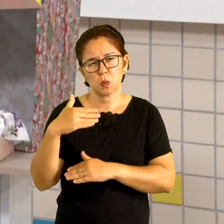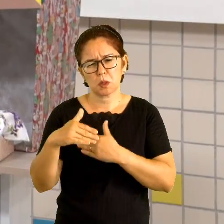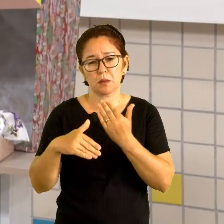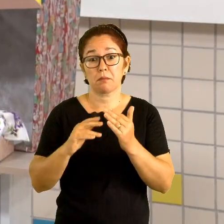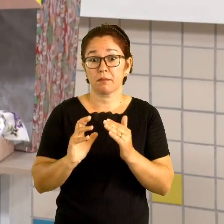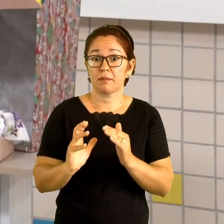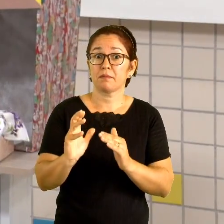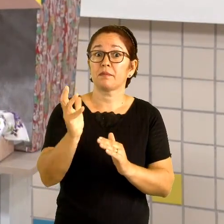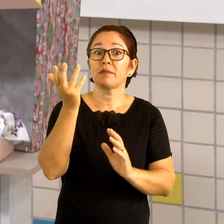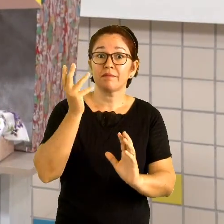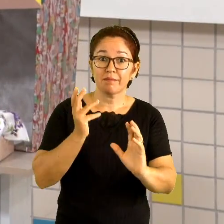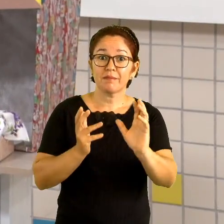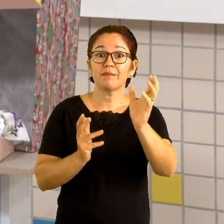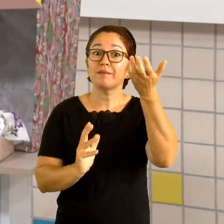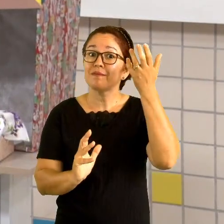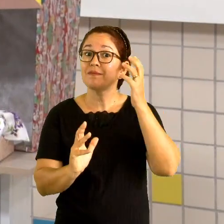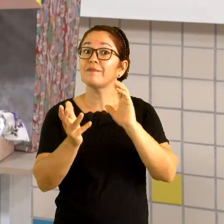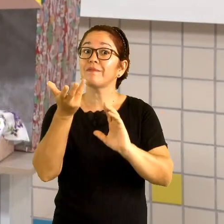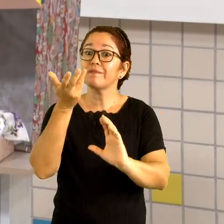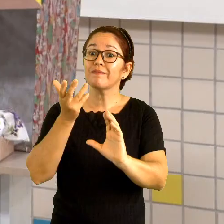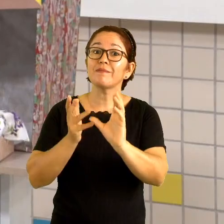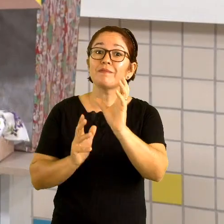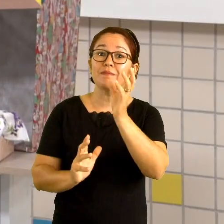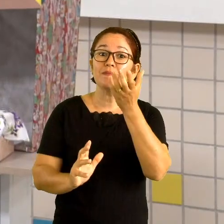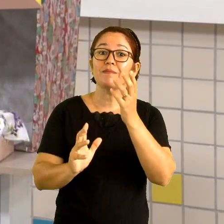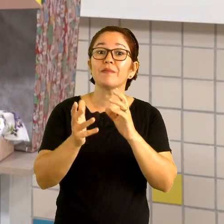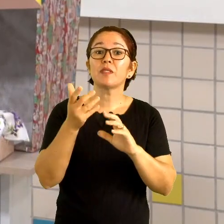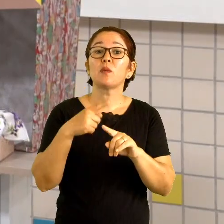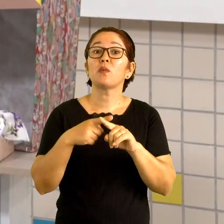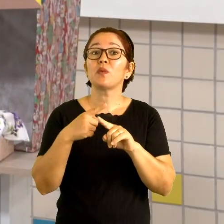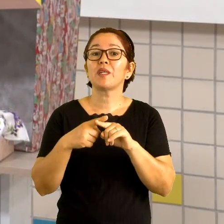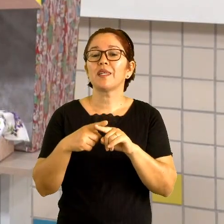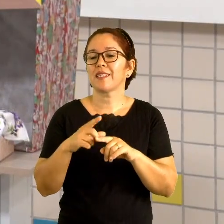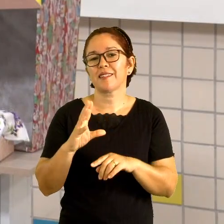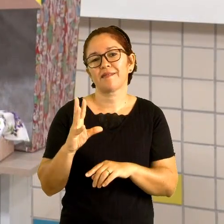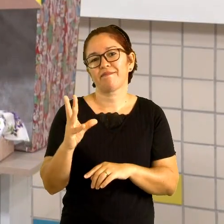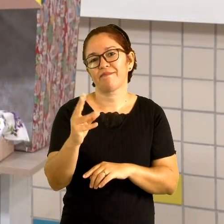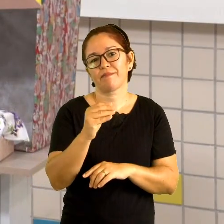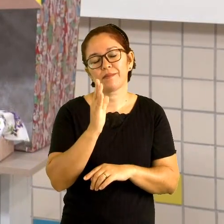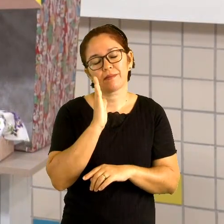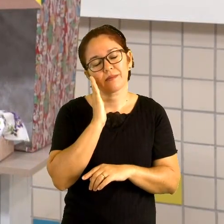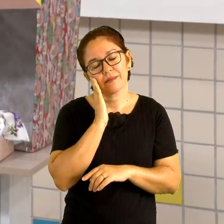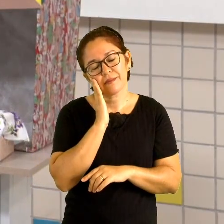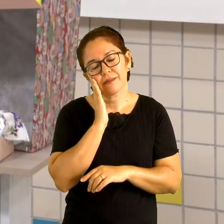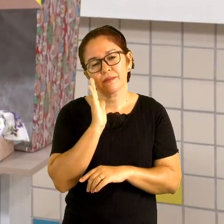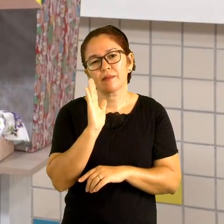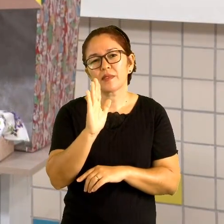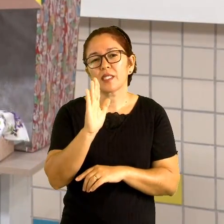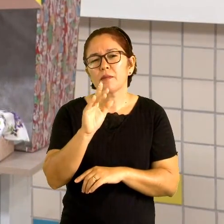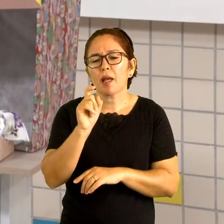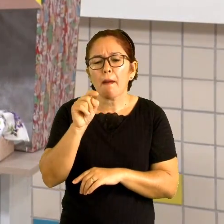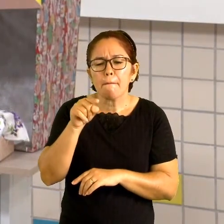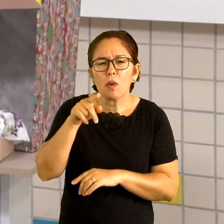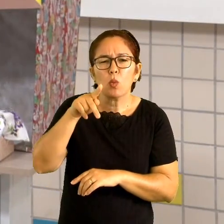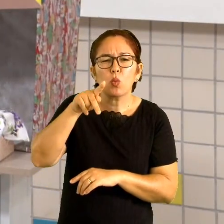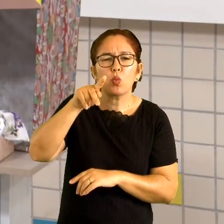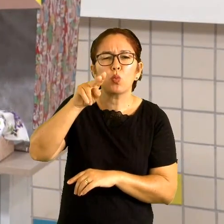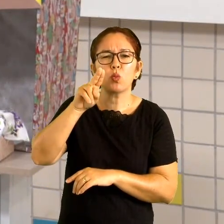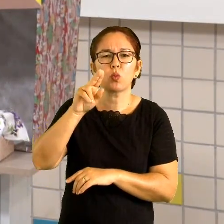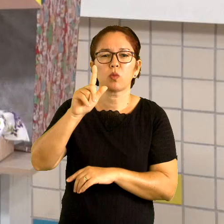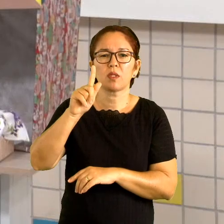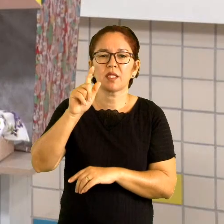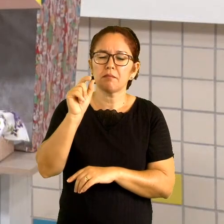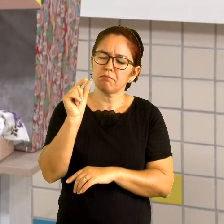esse enredo, porque sempre tinha alguém dormindo. Mas e por que que a pulga, será, a danada